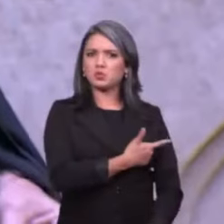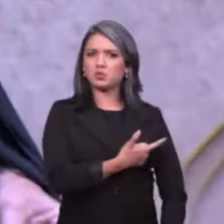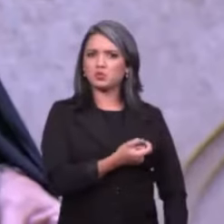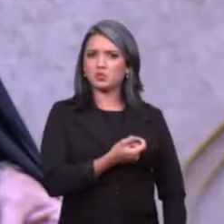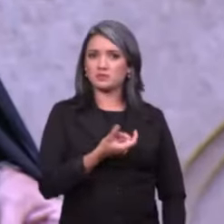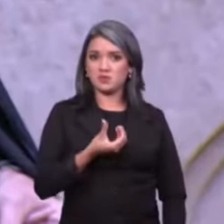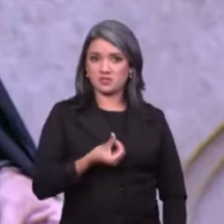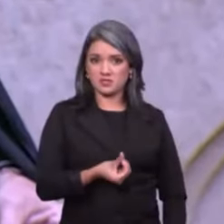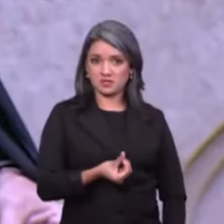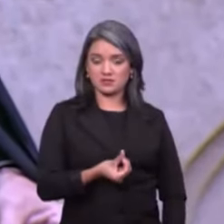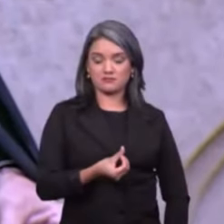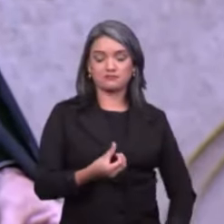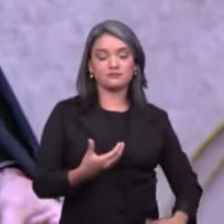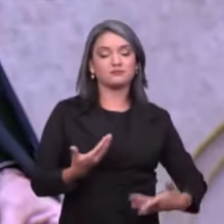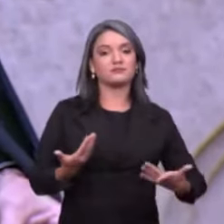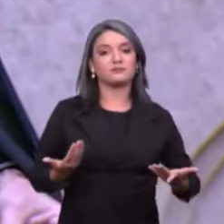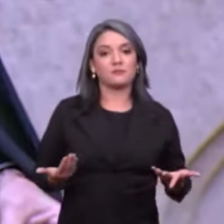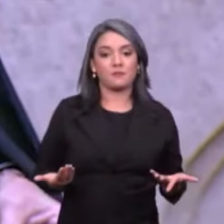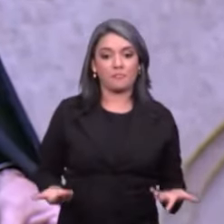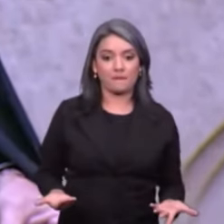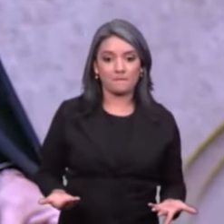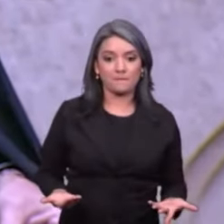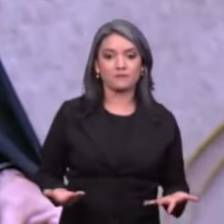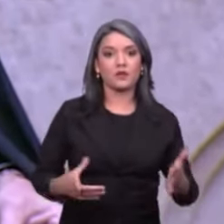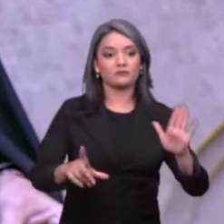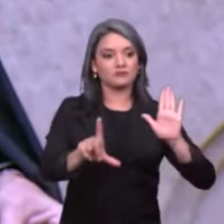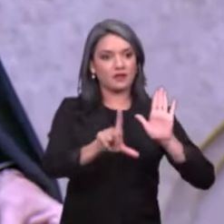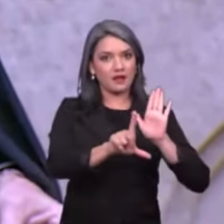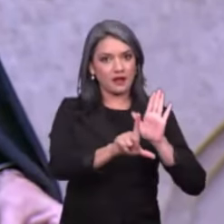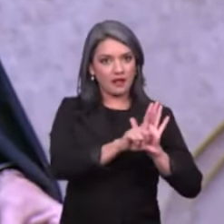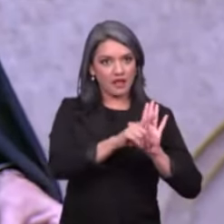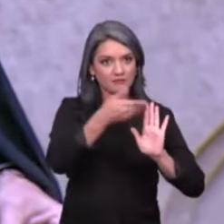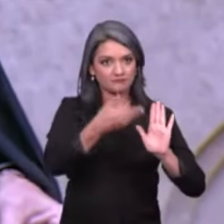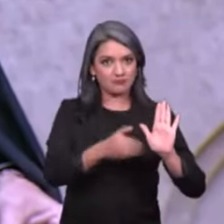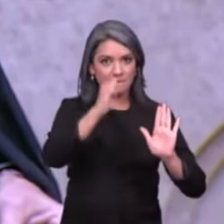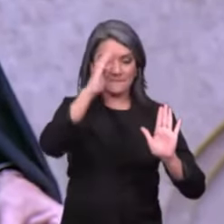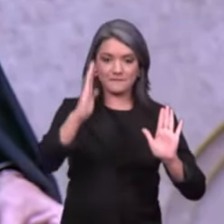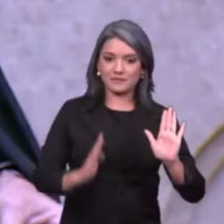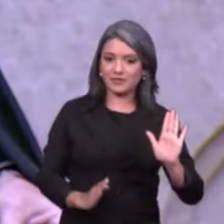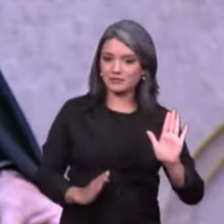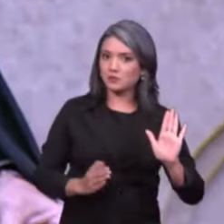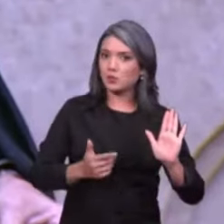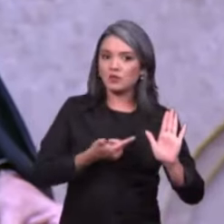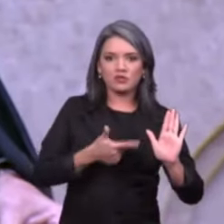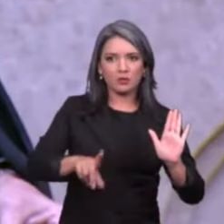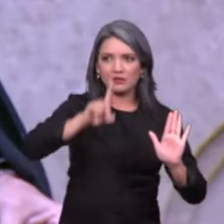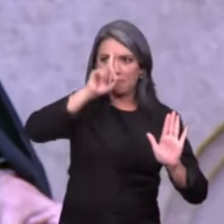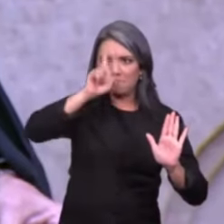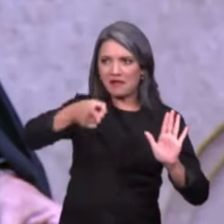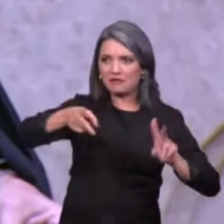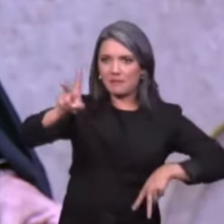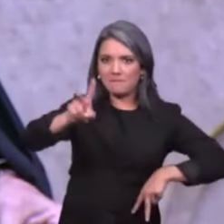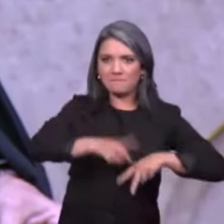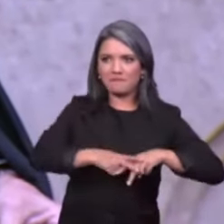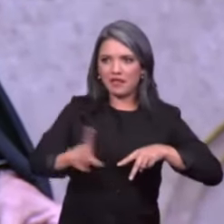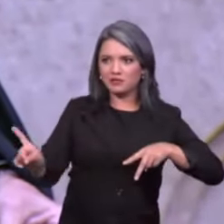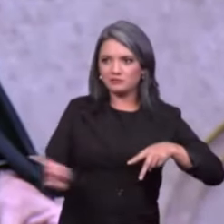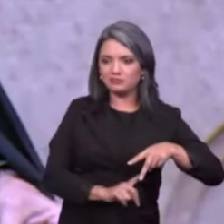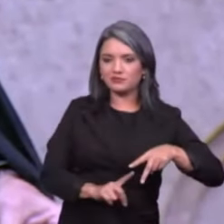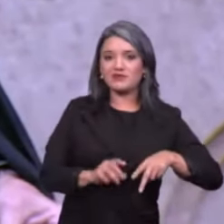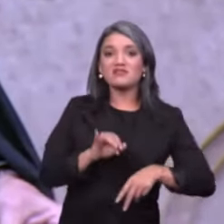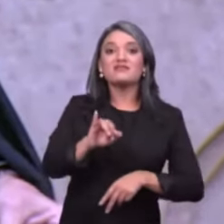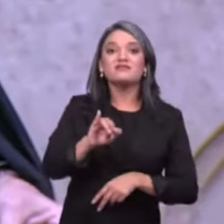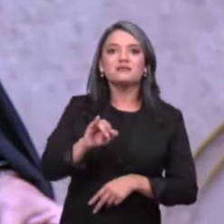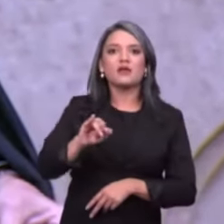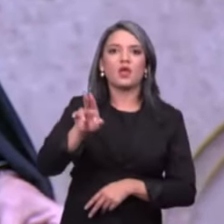2006. Portanto, a legislação brasileira não prevê pena de prisão para o usuário